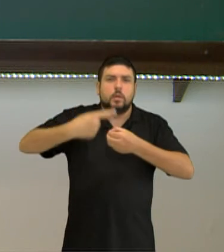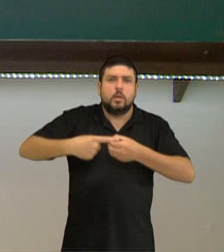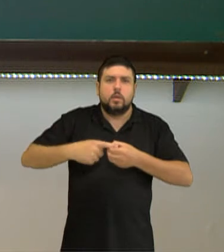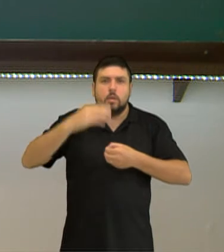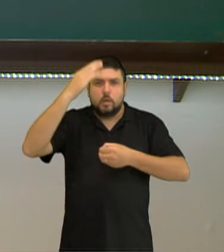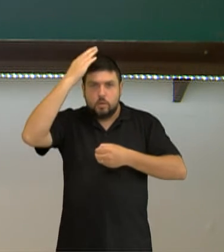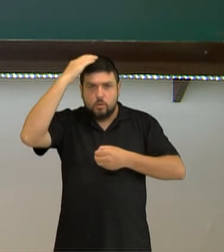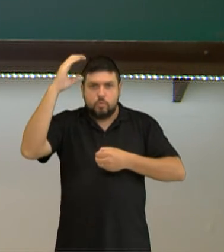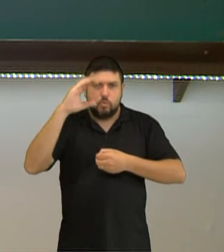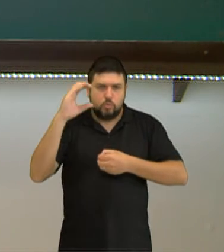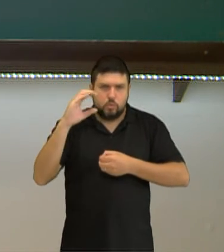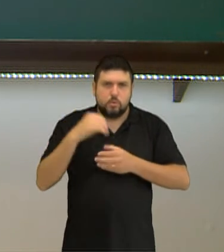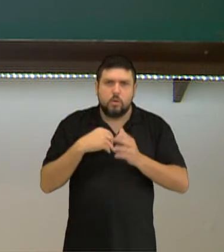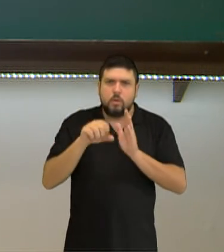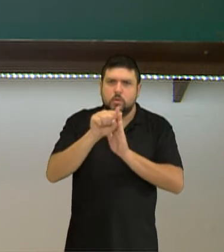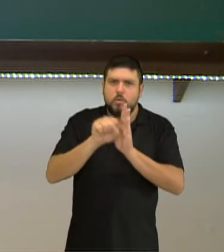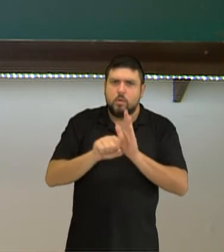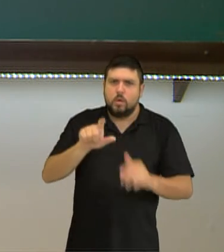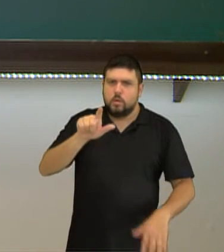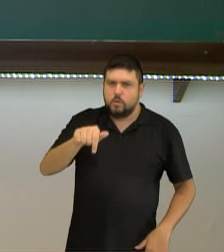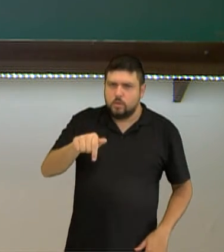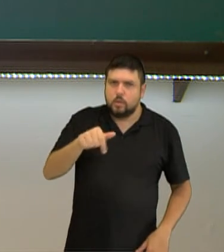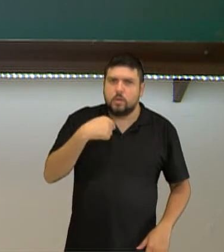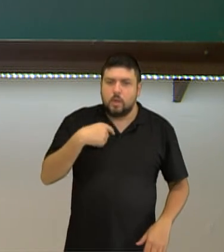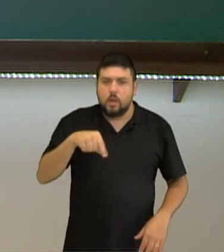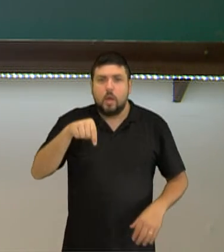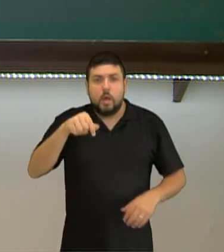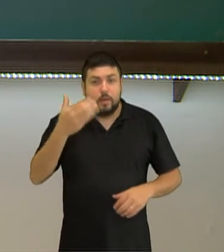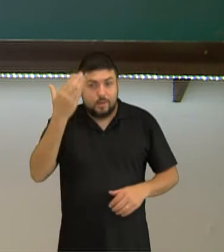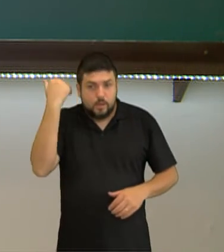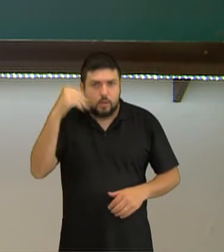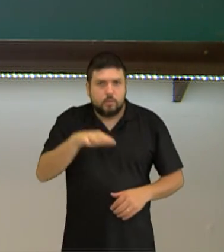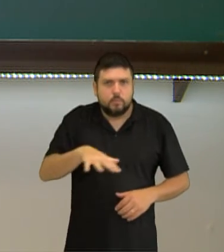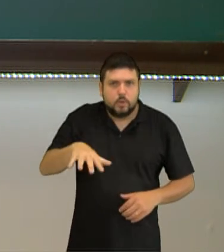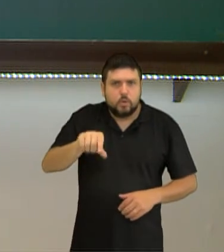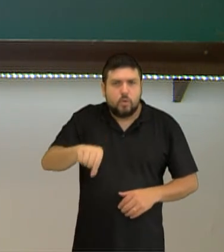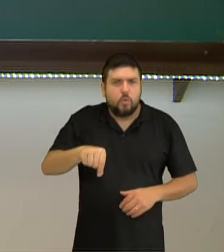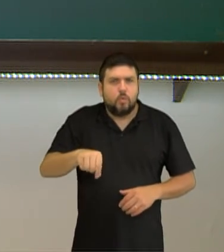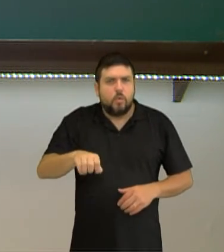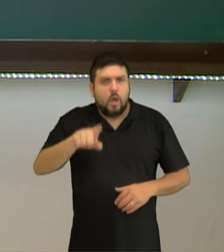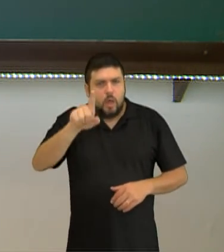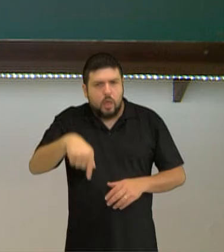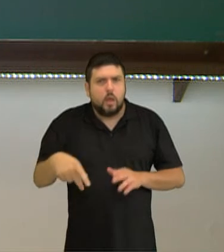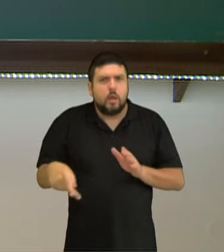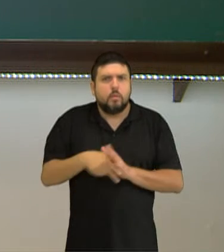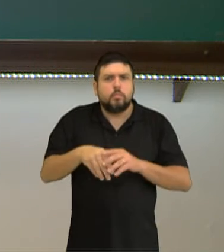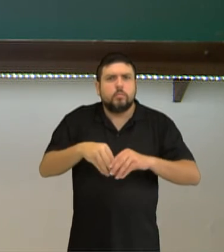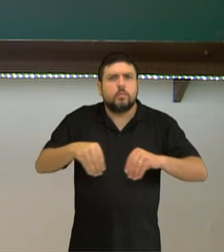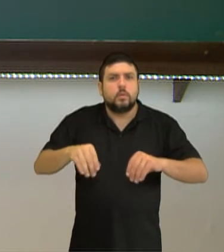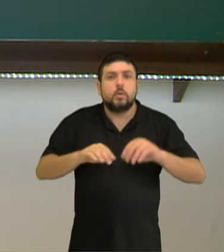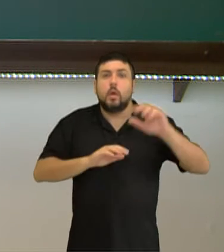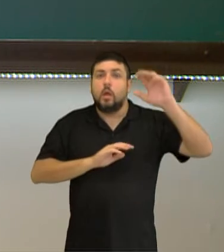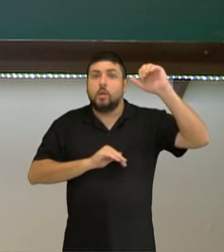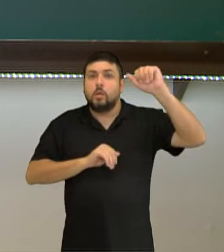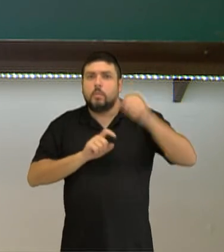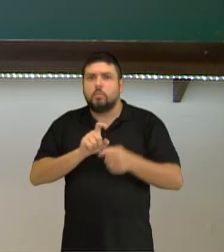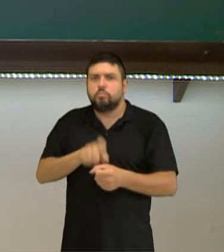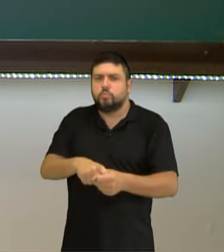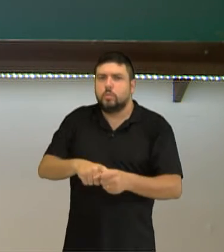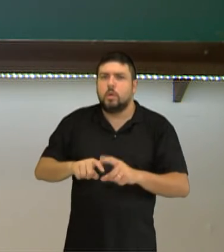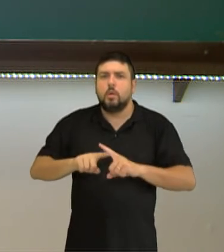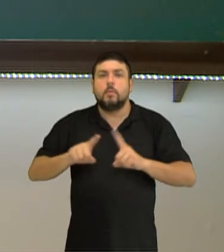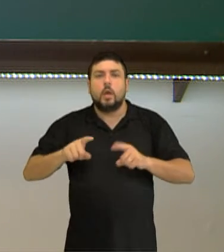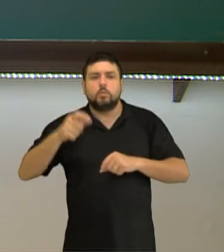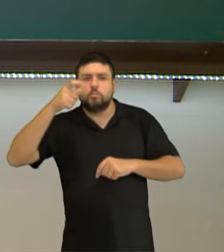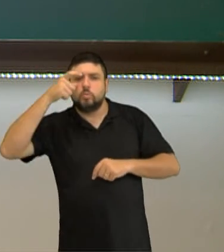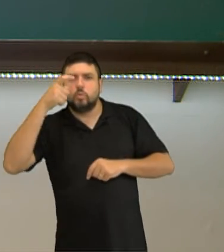no final do século XVII, território pertencendo à Espanha, mas com a ideia, a possibilidade de encontrar o ouro,